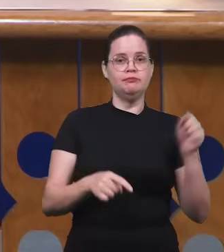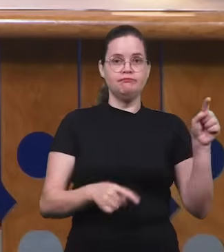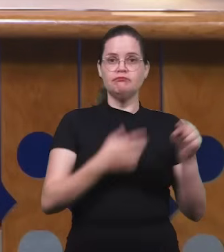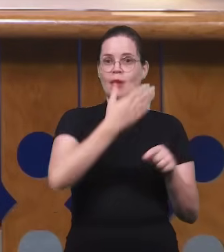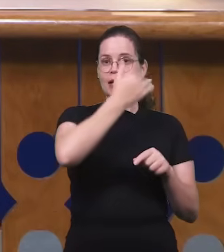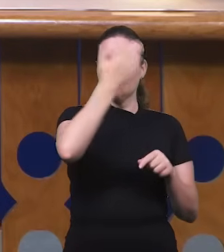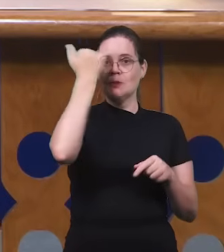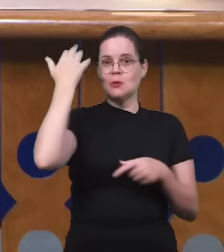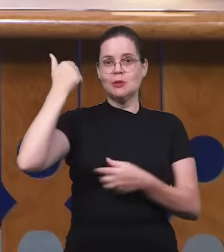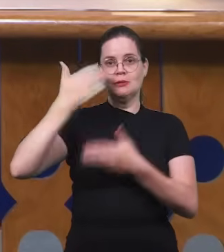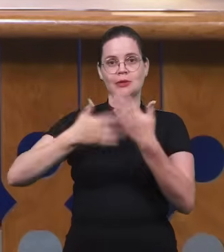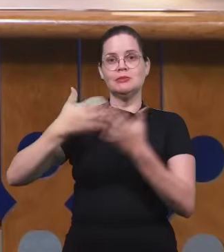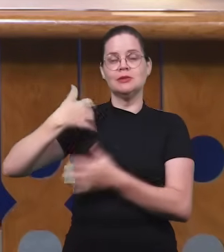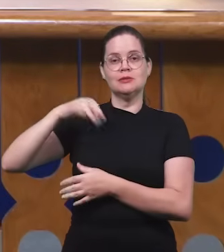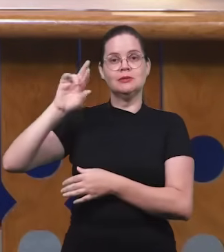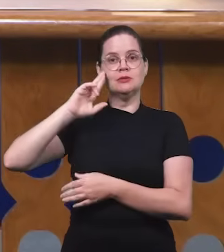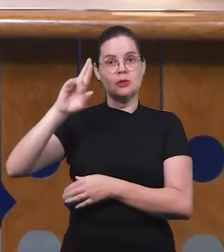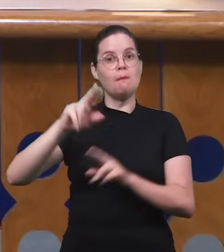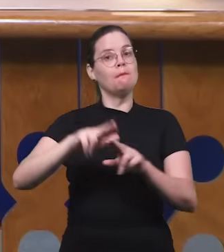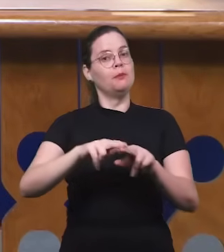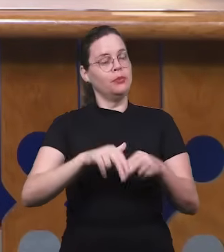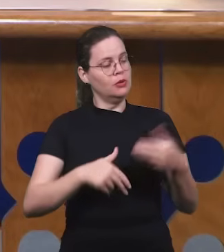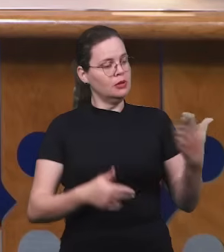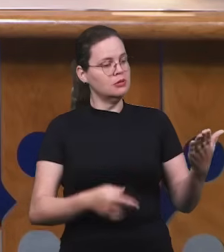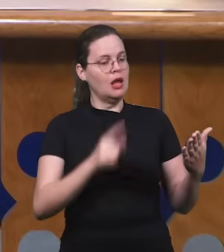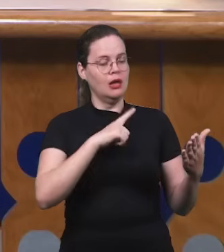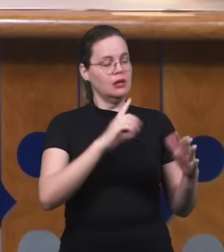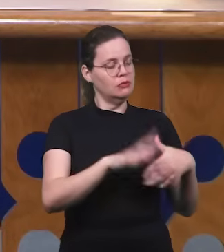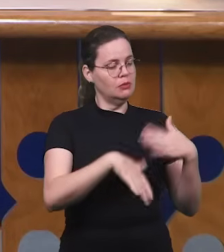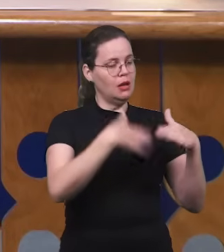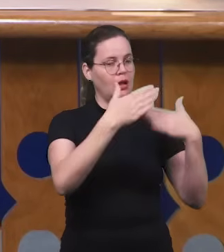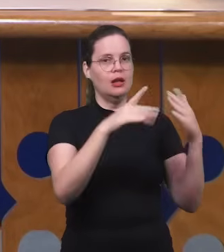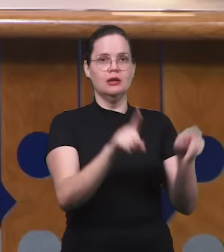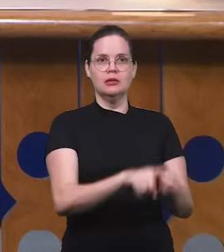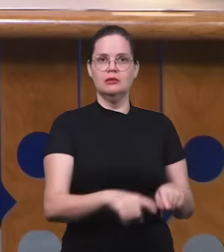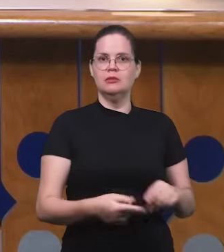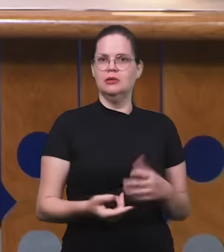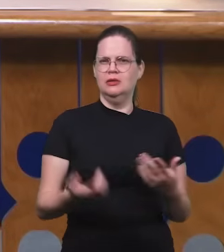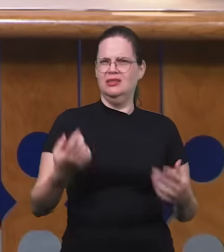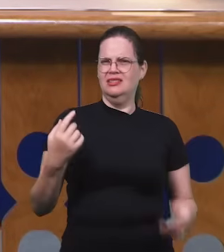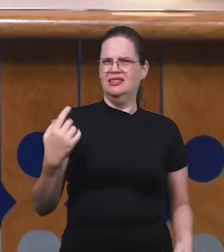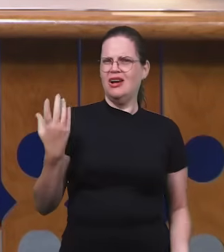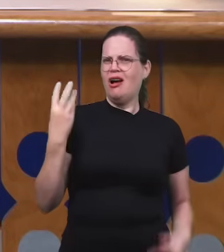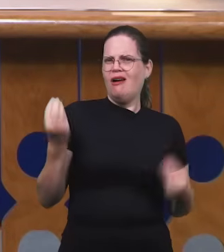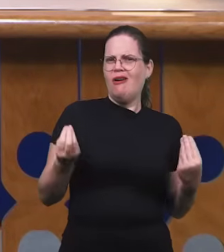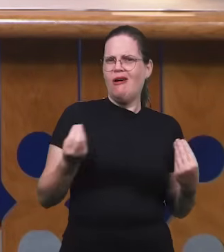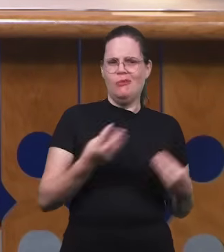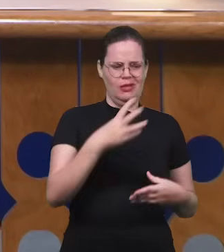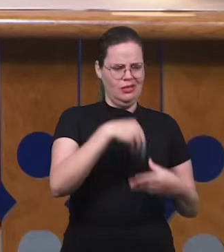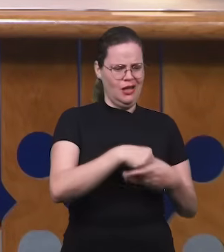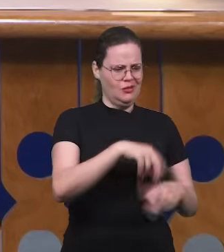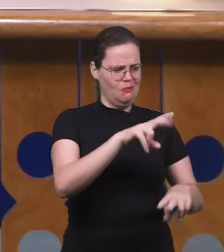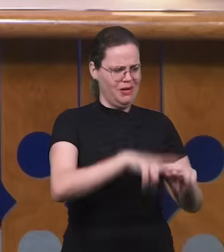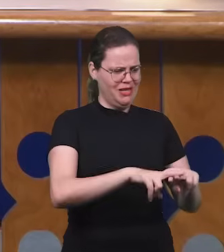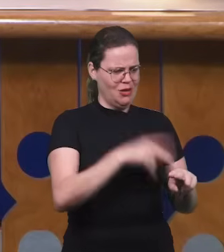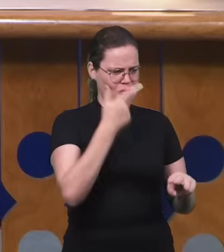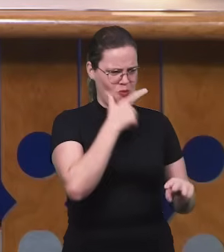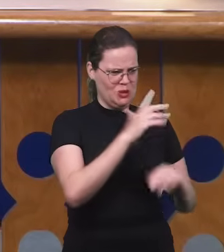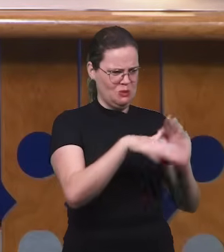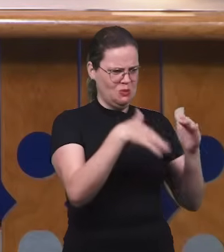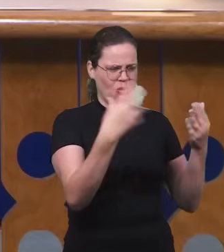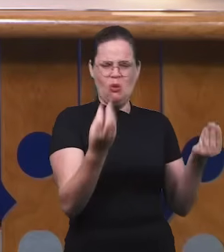sabedoria na presença do Senhor e, por causa disso, foi próspero. É até difícil de entender, né, que alguém seja próspero numa prisão.